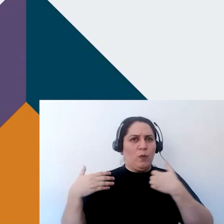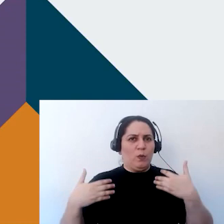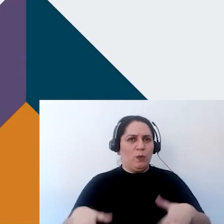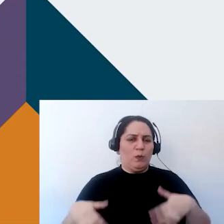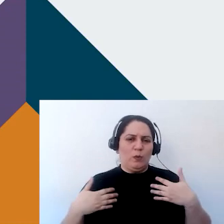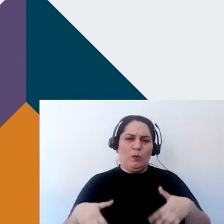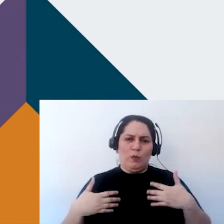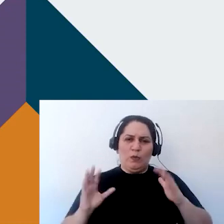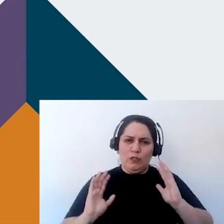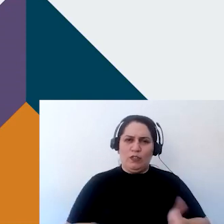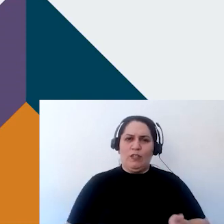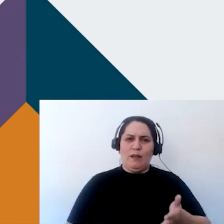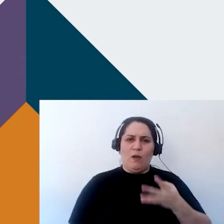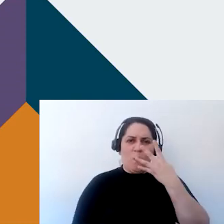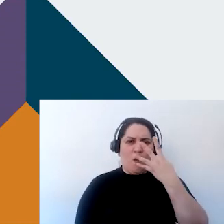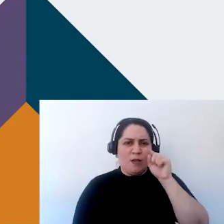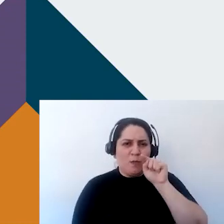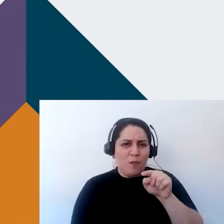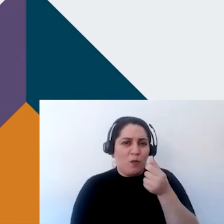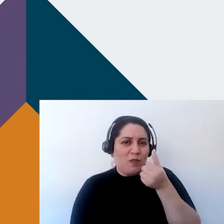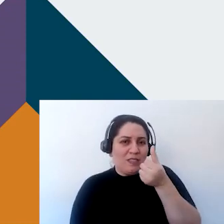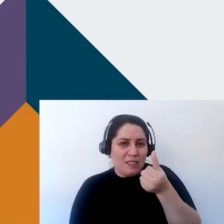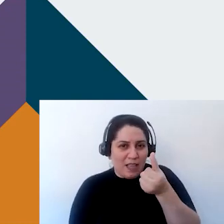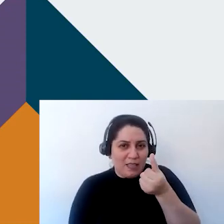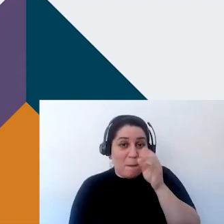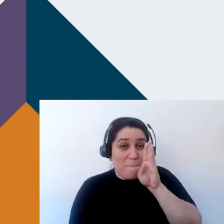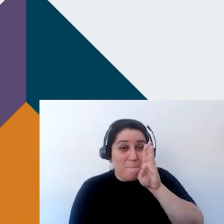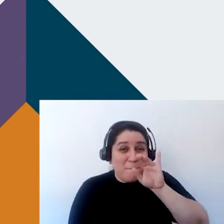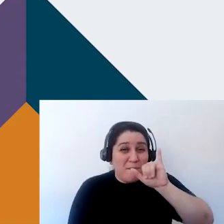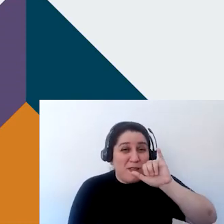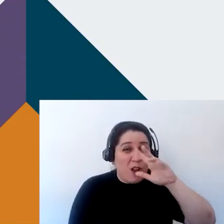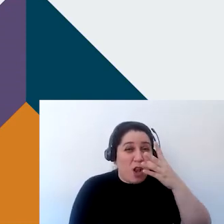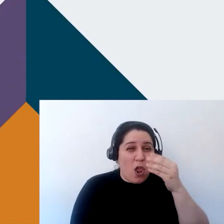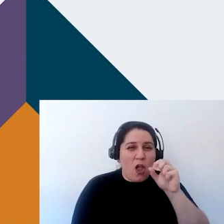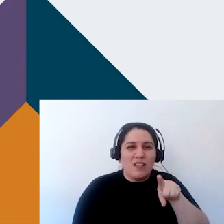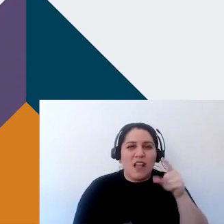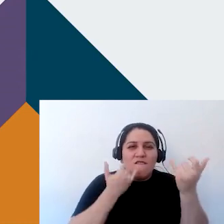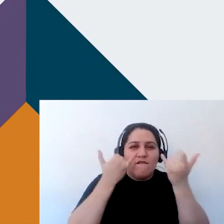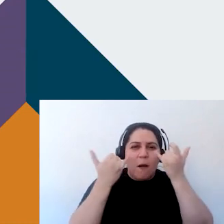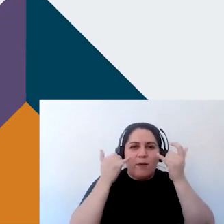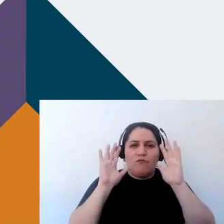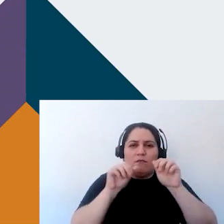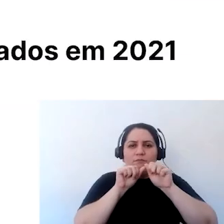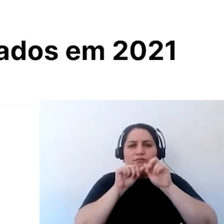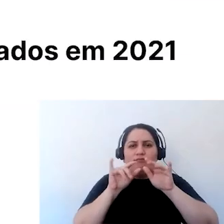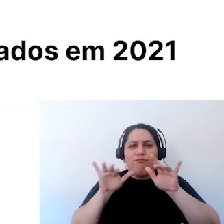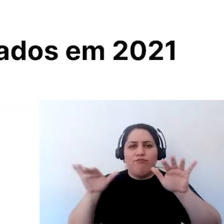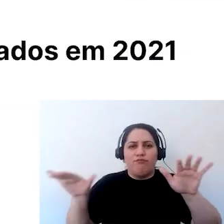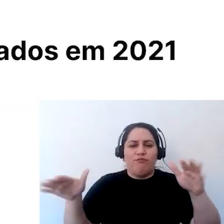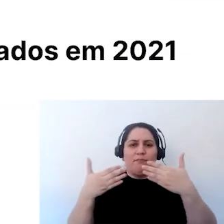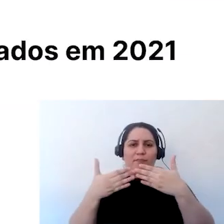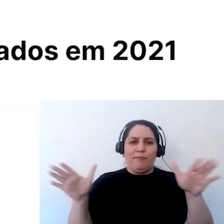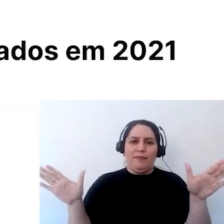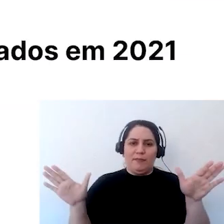hoje de 4,6 bilhões de dados vazados já contabilizados